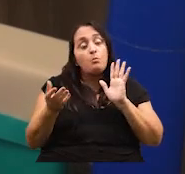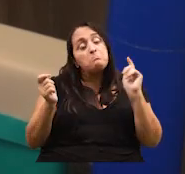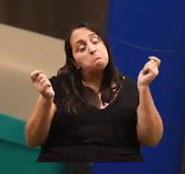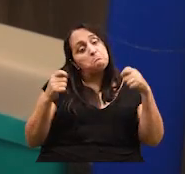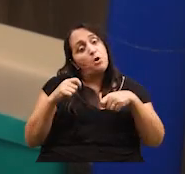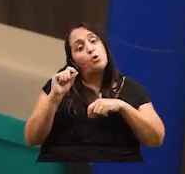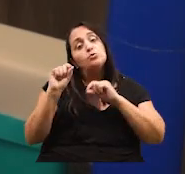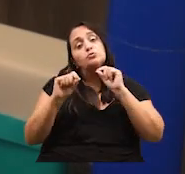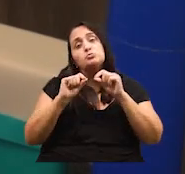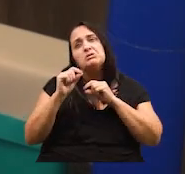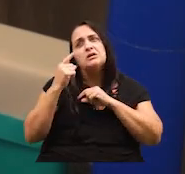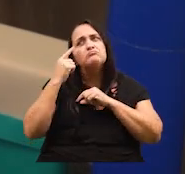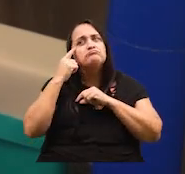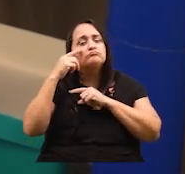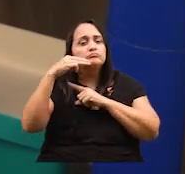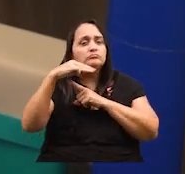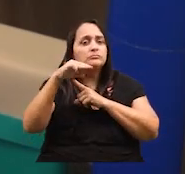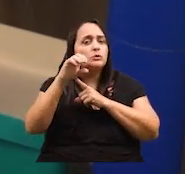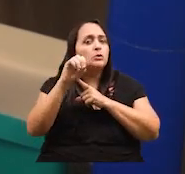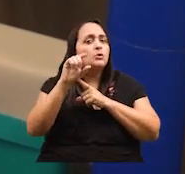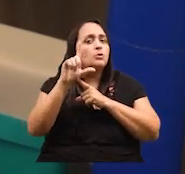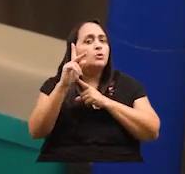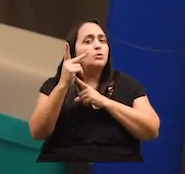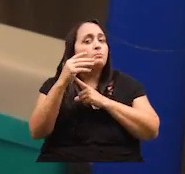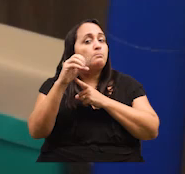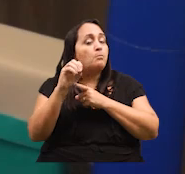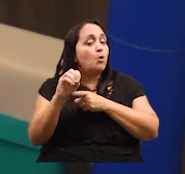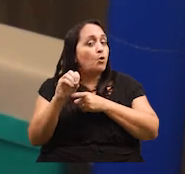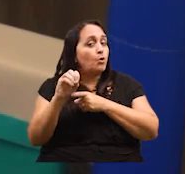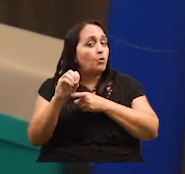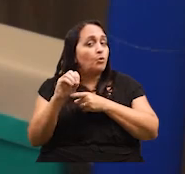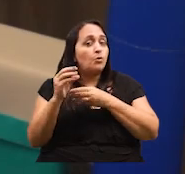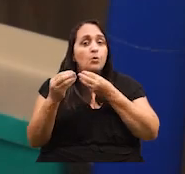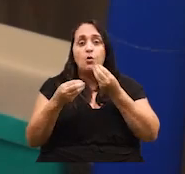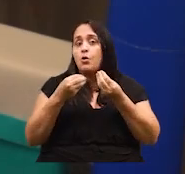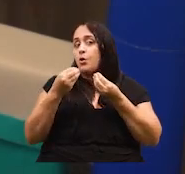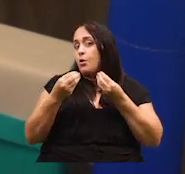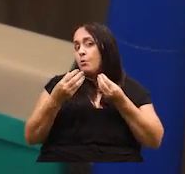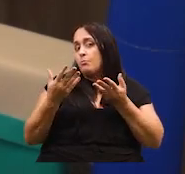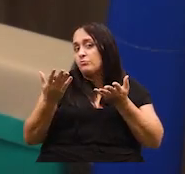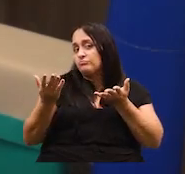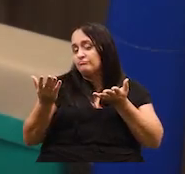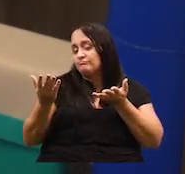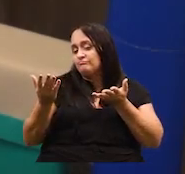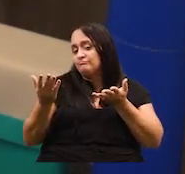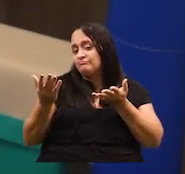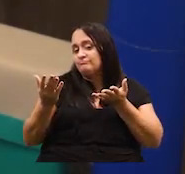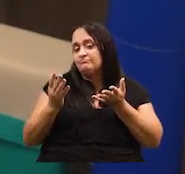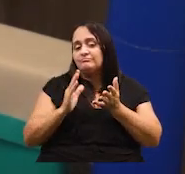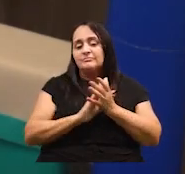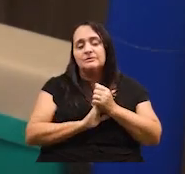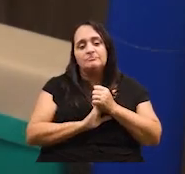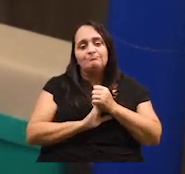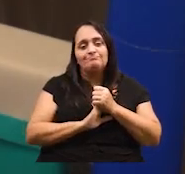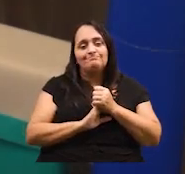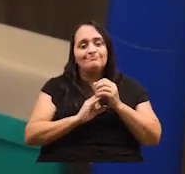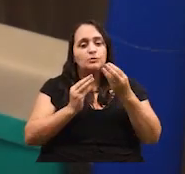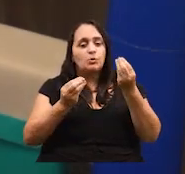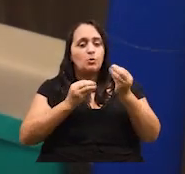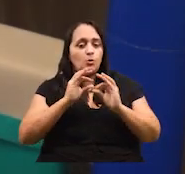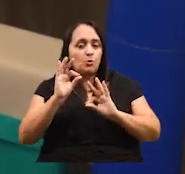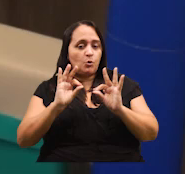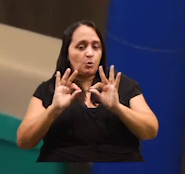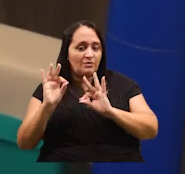diferente. Como eu vou misturar esses ingredientes? Quem vai me dizer isso é justamente o modo de